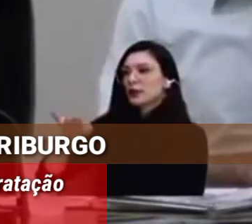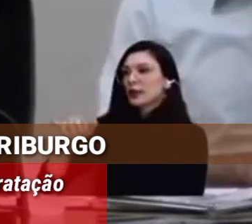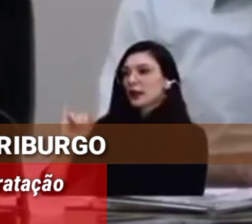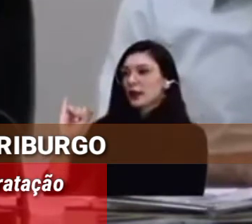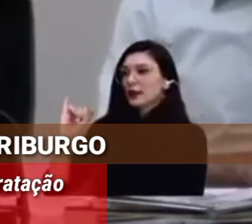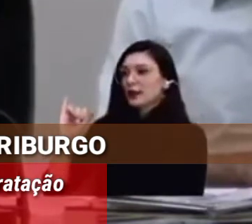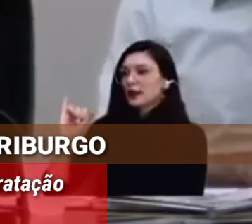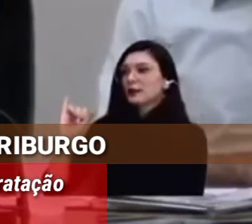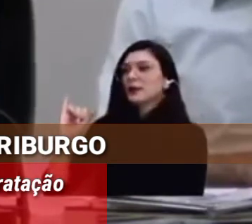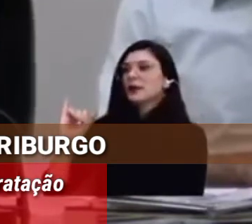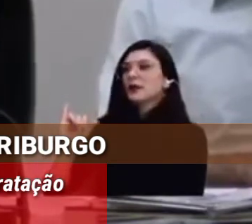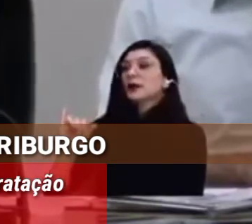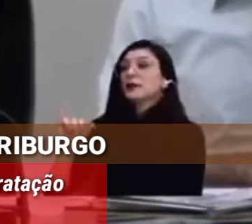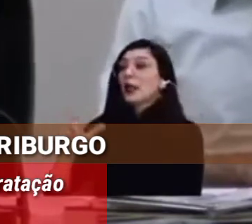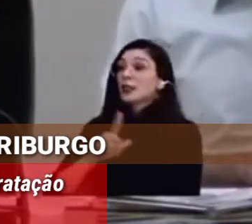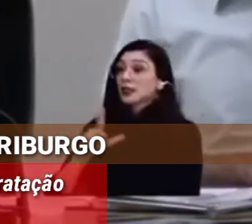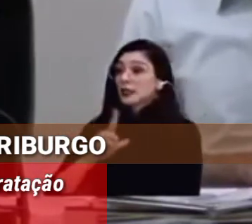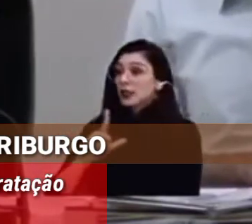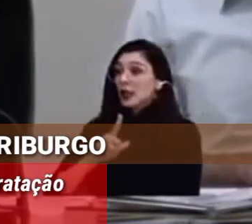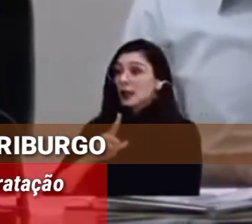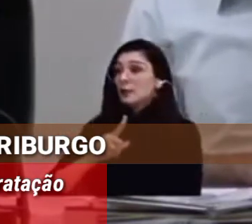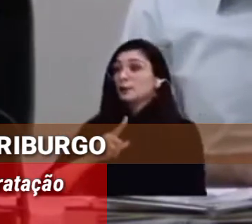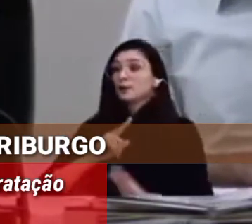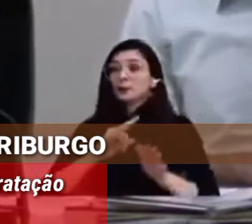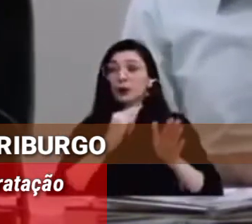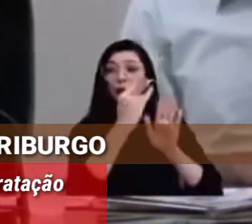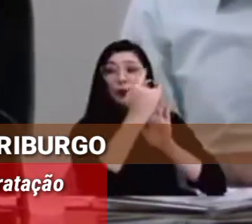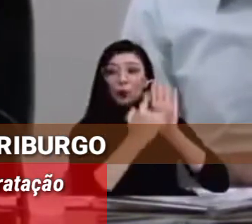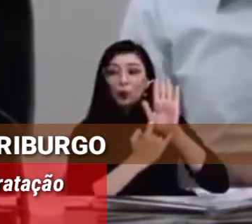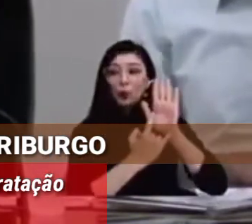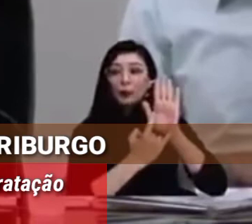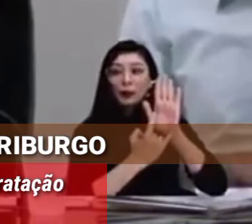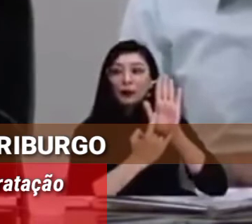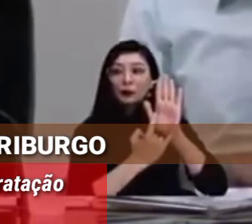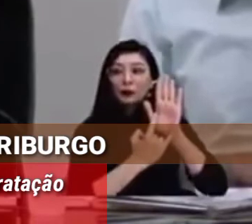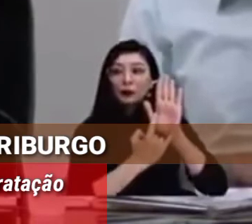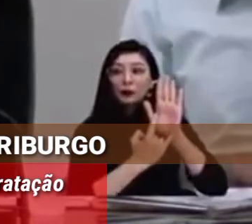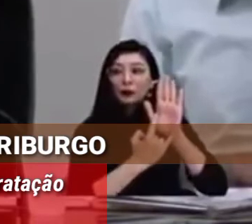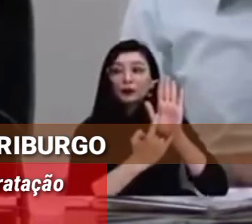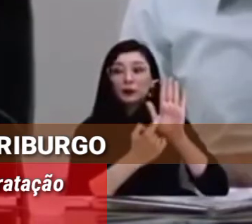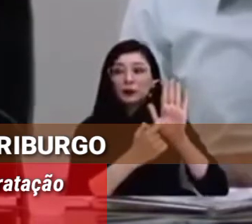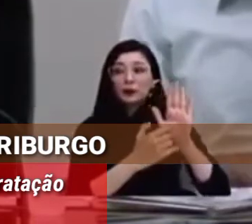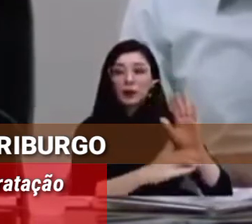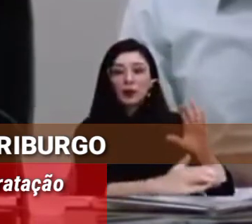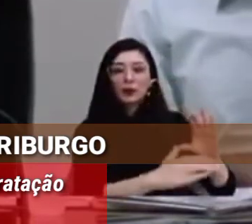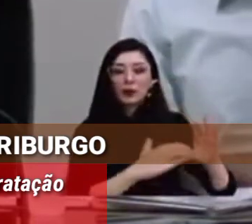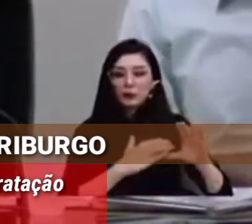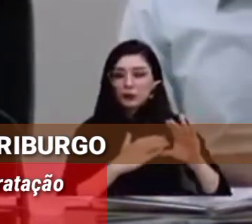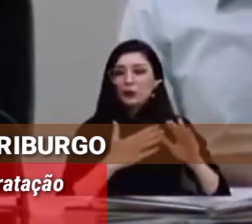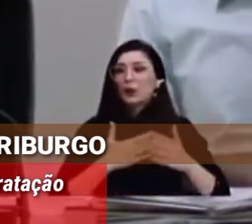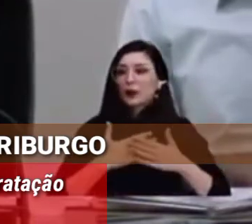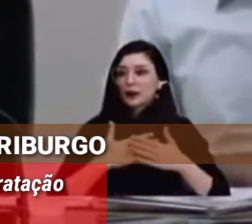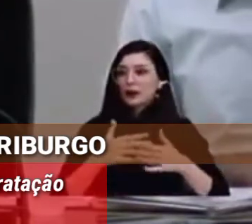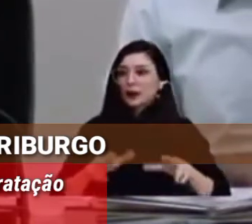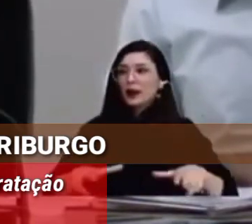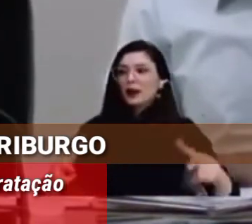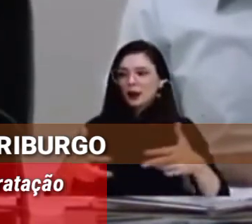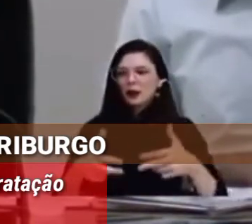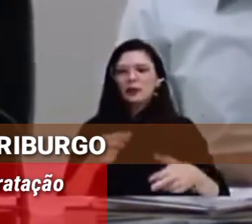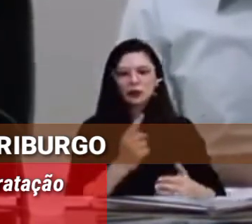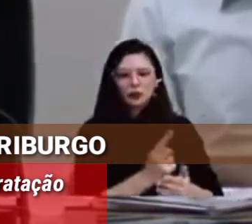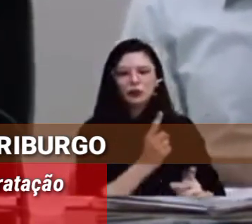de um dossiê que foi chego aqui até essa casa, vários vereadores têm acesso, de